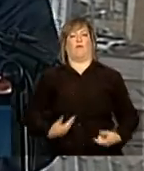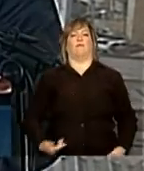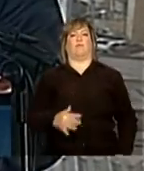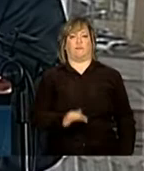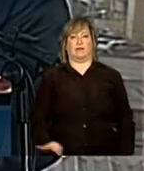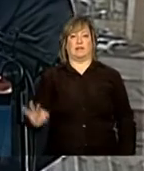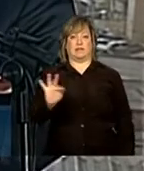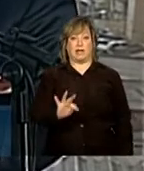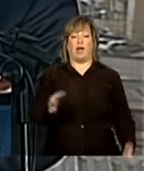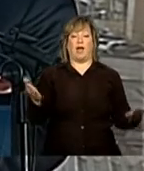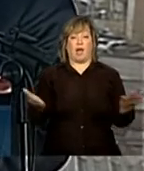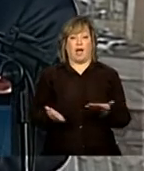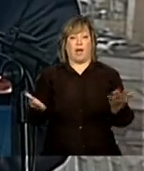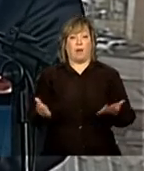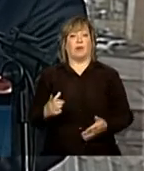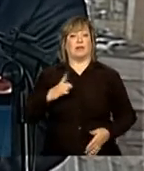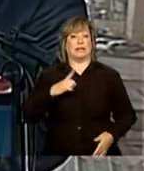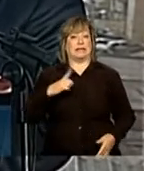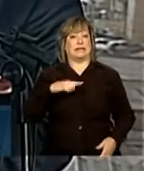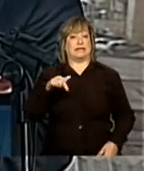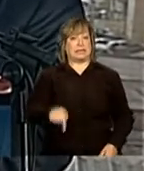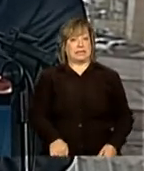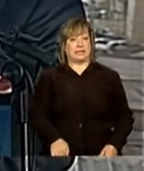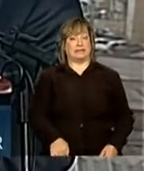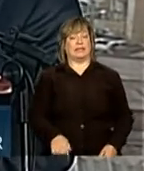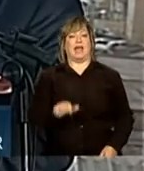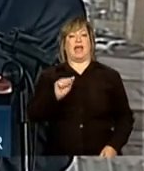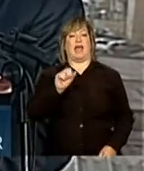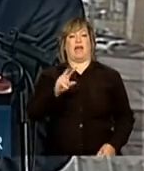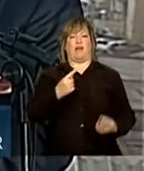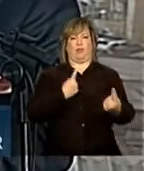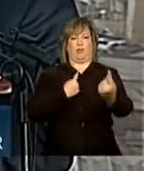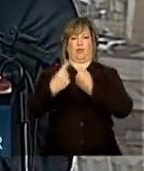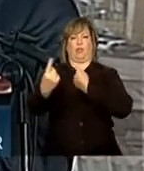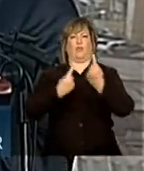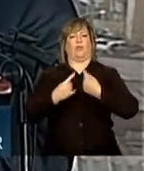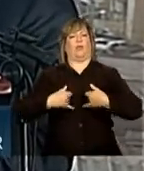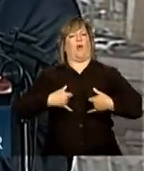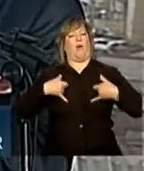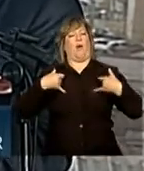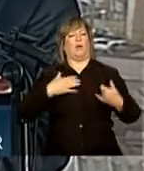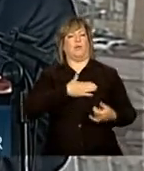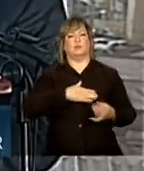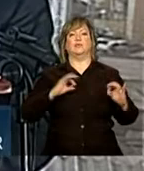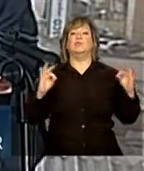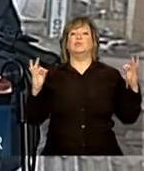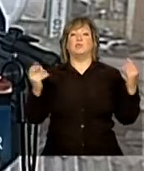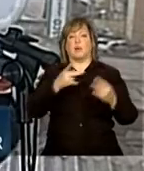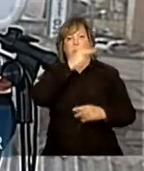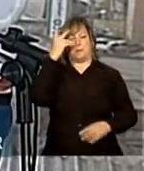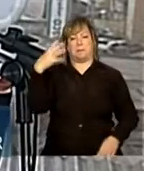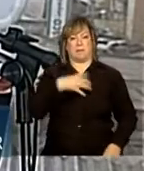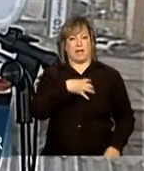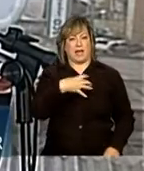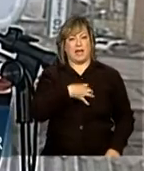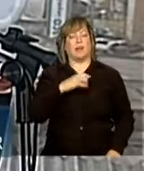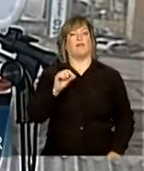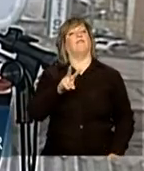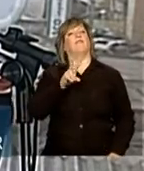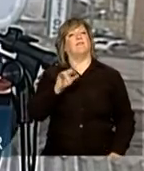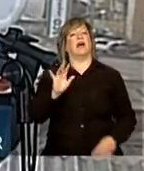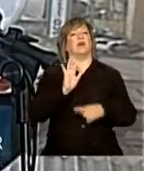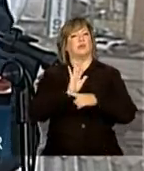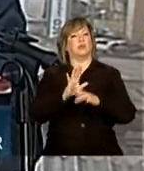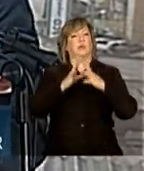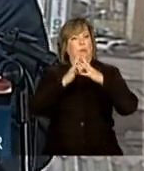federal e hoje nós temos aqui uma avenida, uma via que orgulha a todos os baianos e que vai